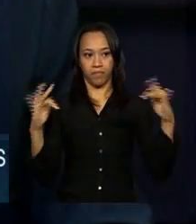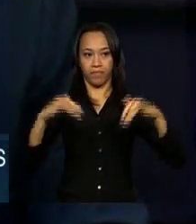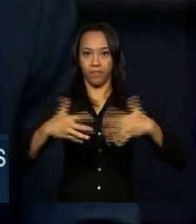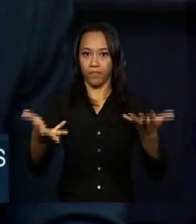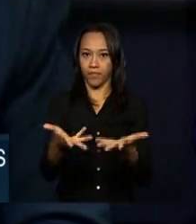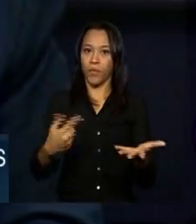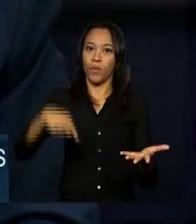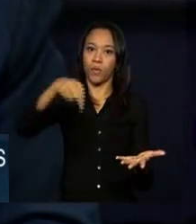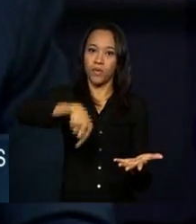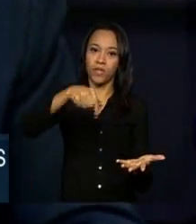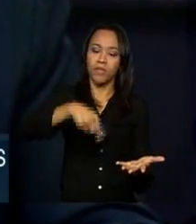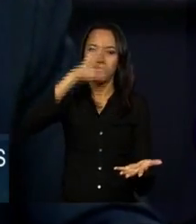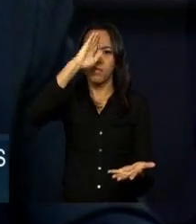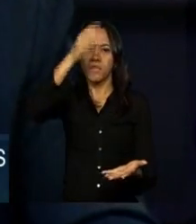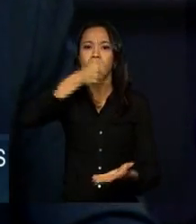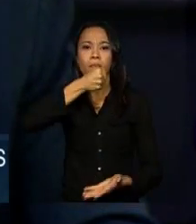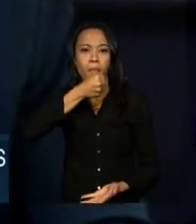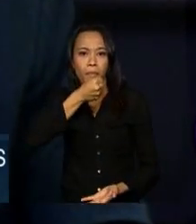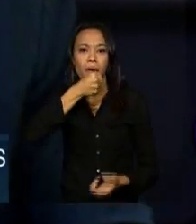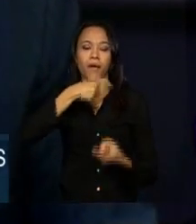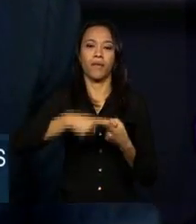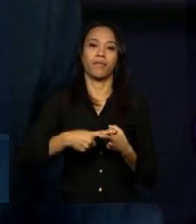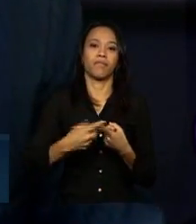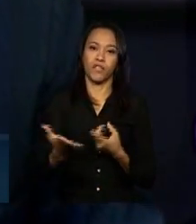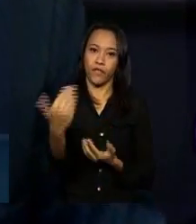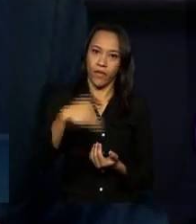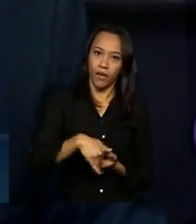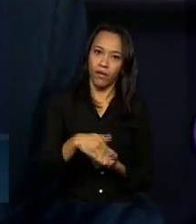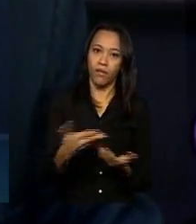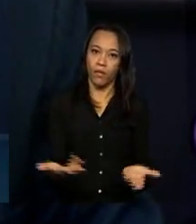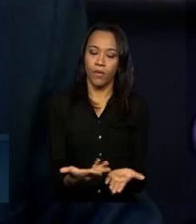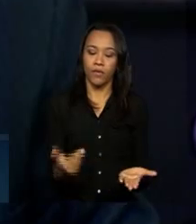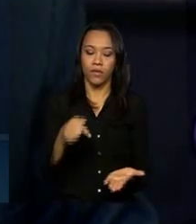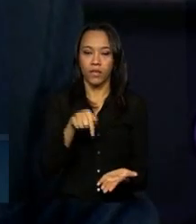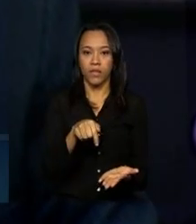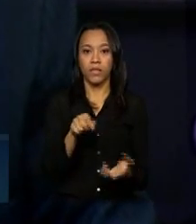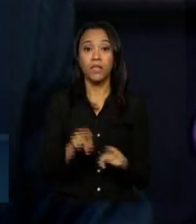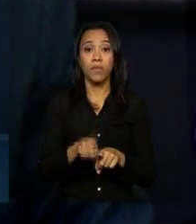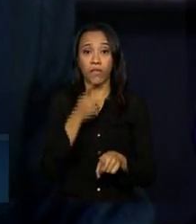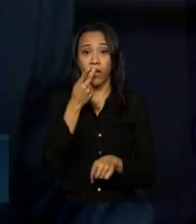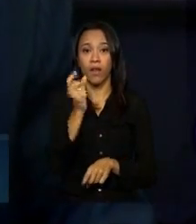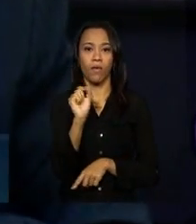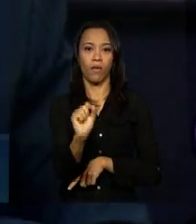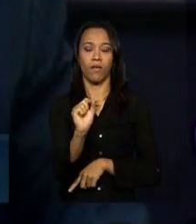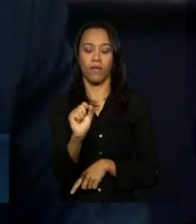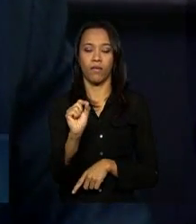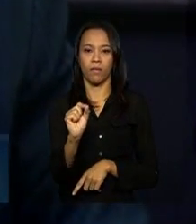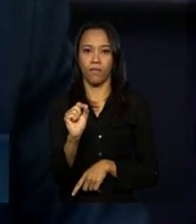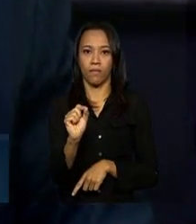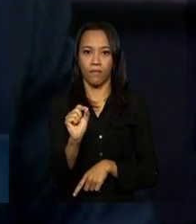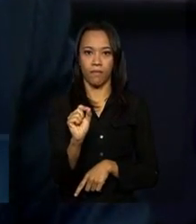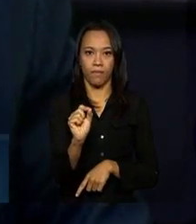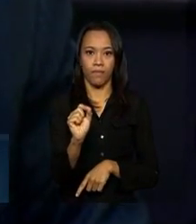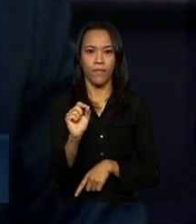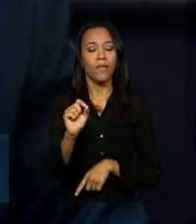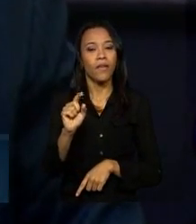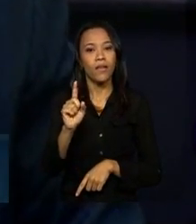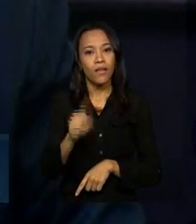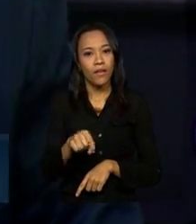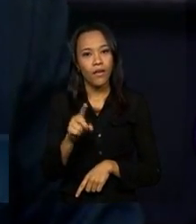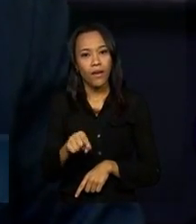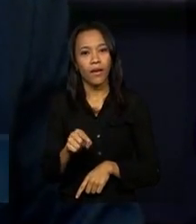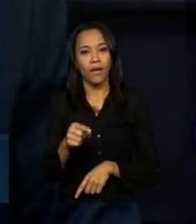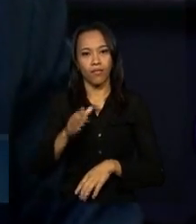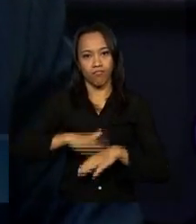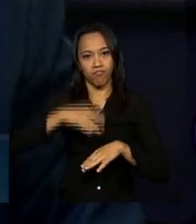eh jornalistas repórteres e destacar aqui que é um uma uma ação